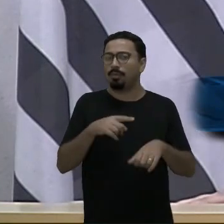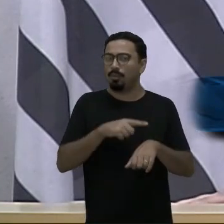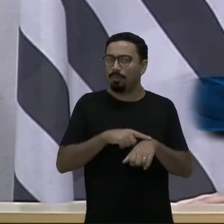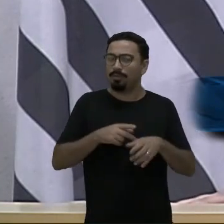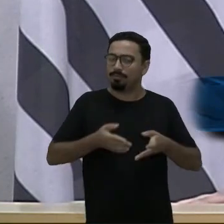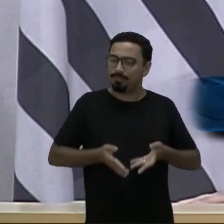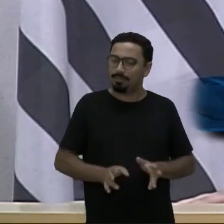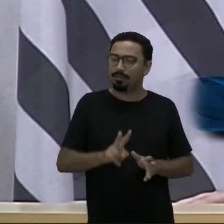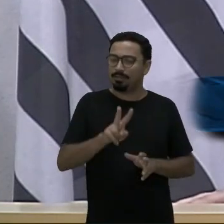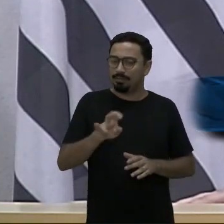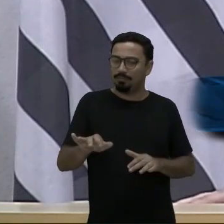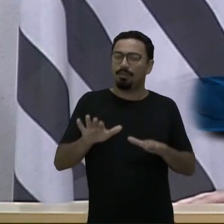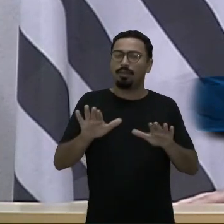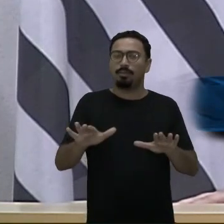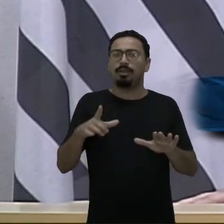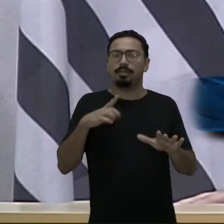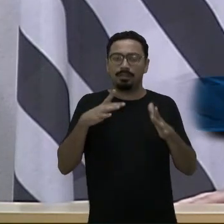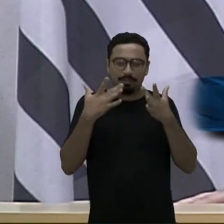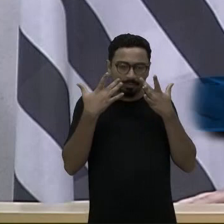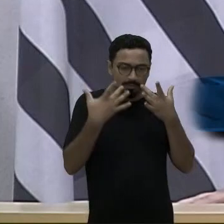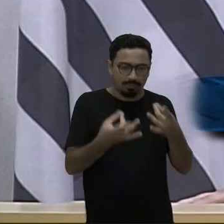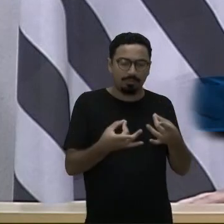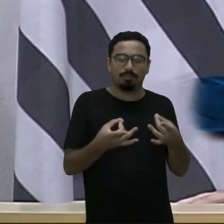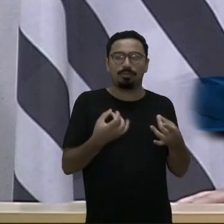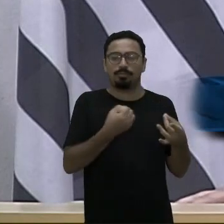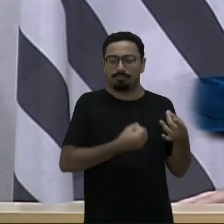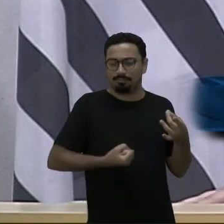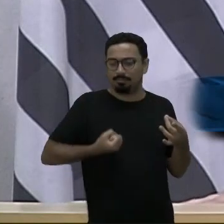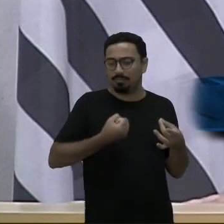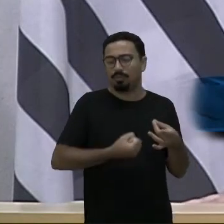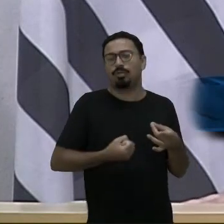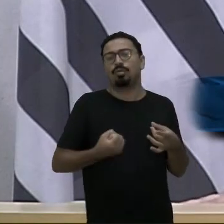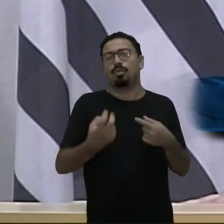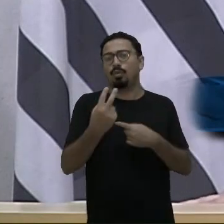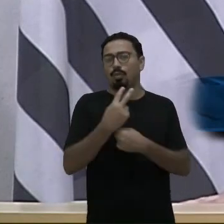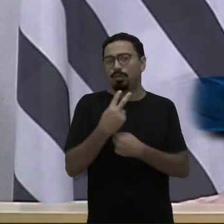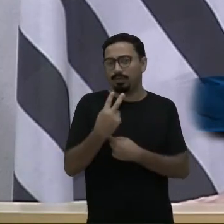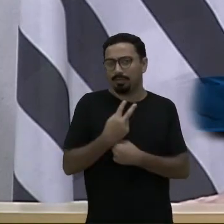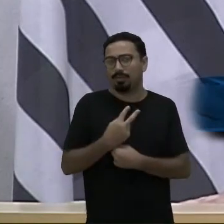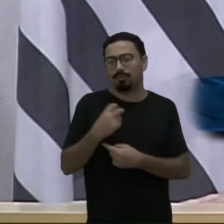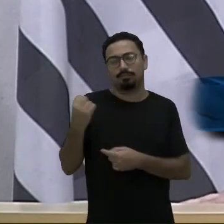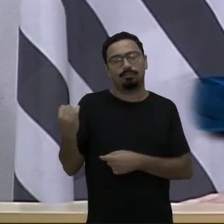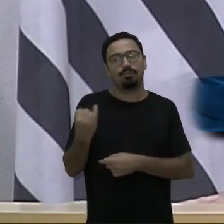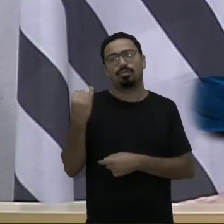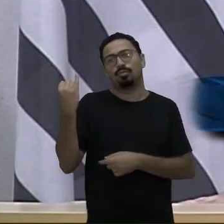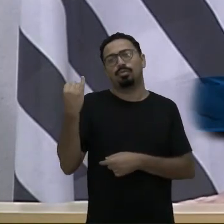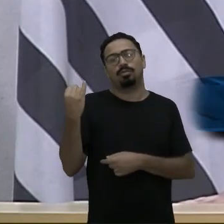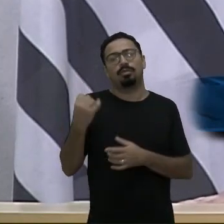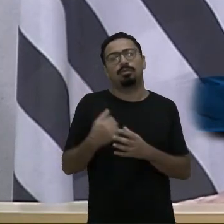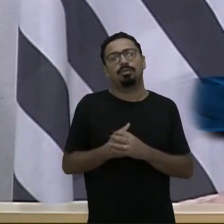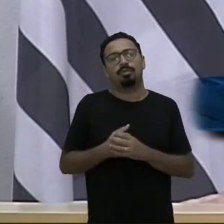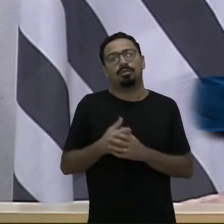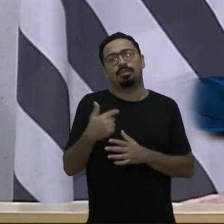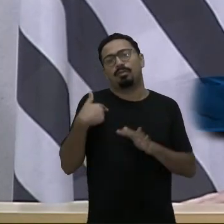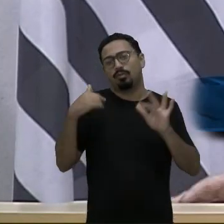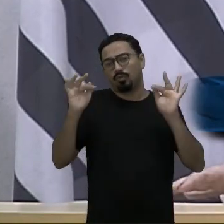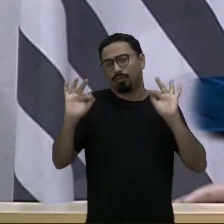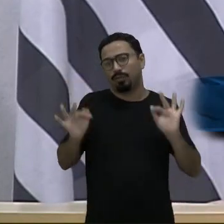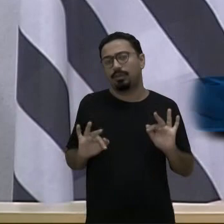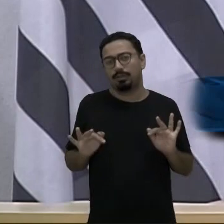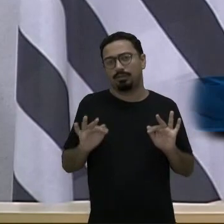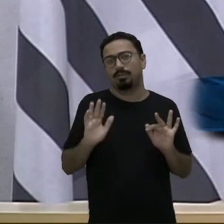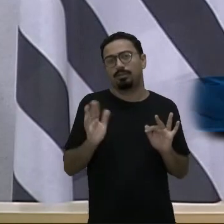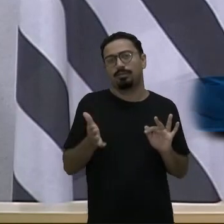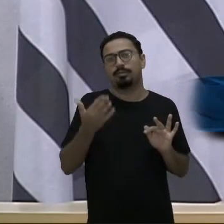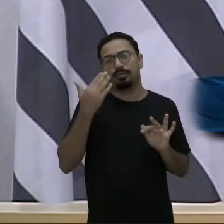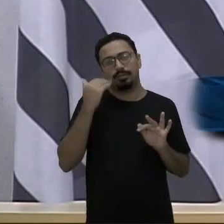parto, mas a atenção, ultrassom, cuidado é excepcional. E eu fiquei feliz de ouvir isso. Quanto tempo que a gente